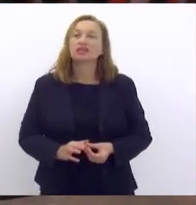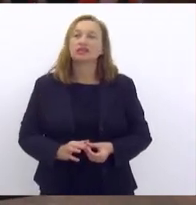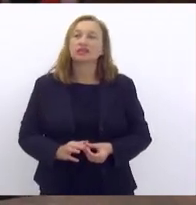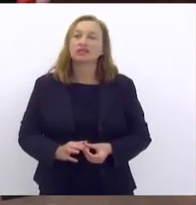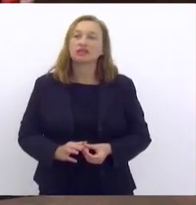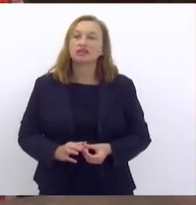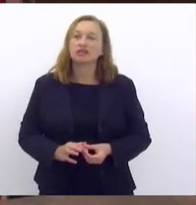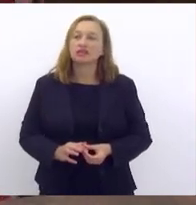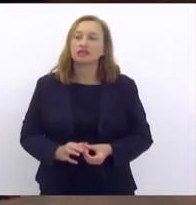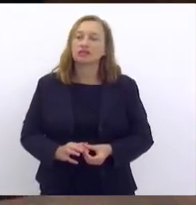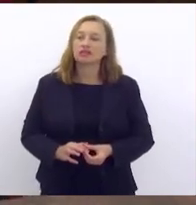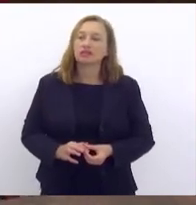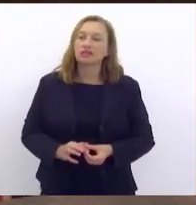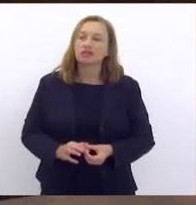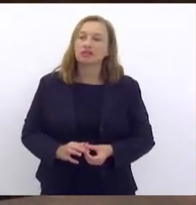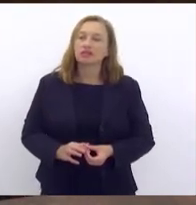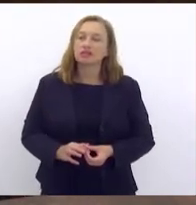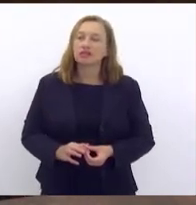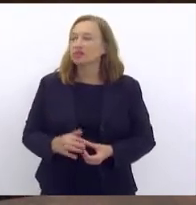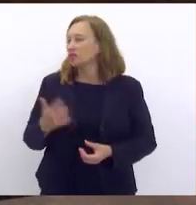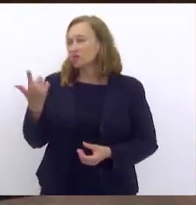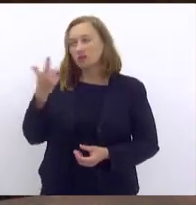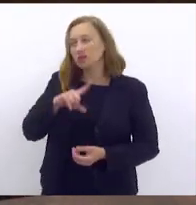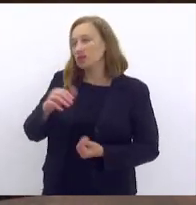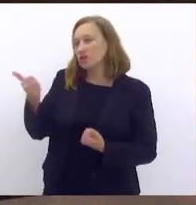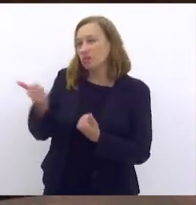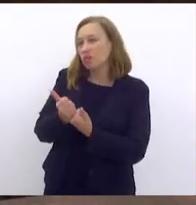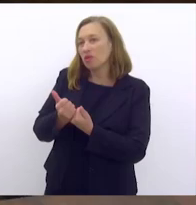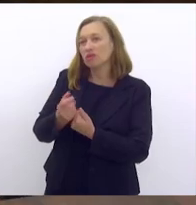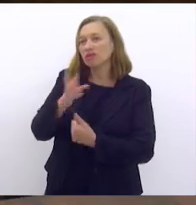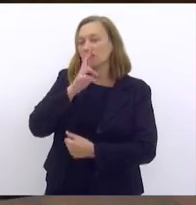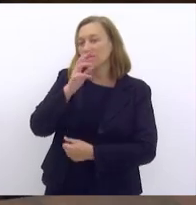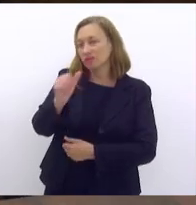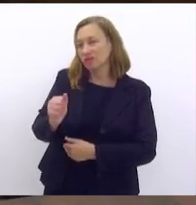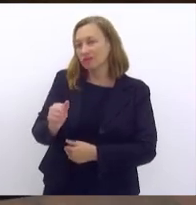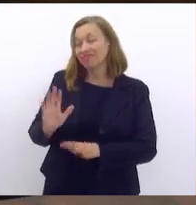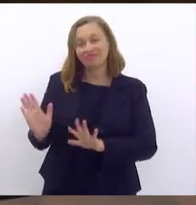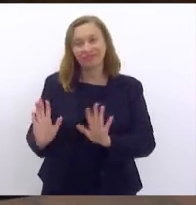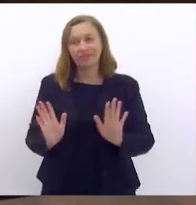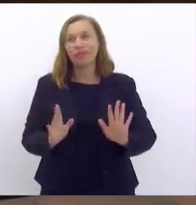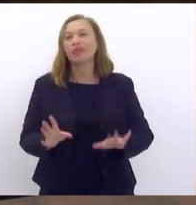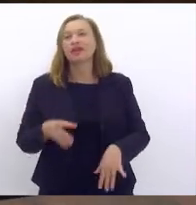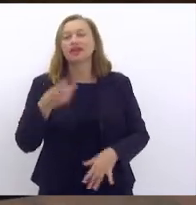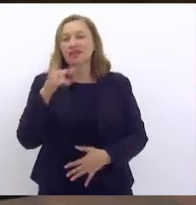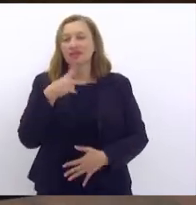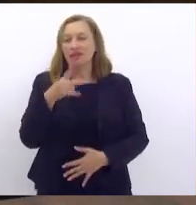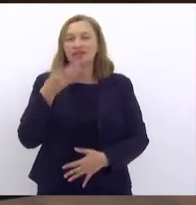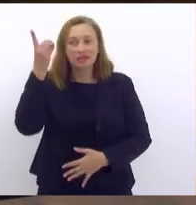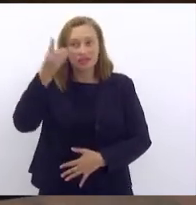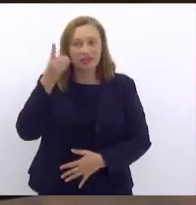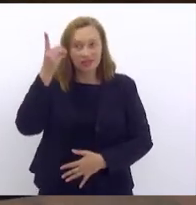não conquistou ainda o apoio do deputado Rodrigo Amorim, ainda não. Mas eu estava dizendo, deputada Dani, que eu